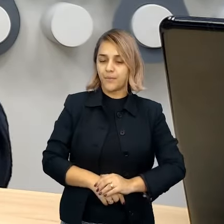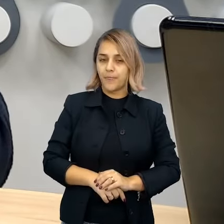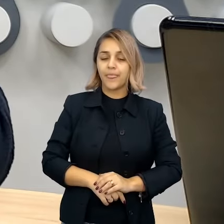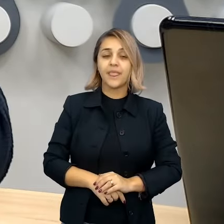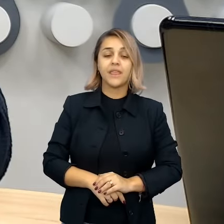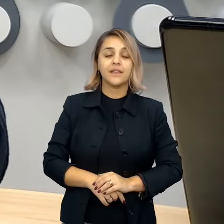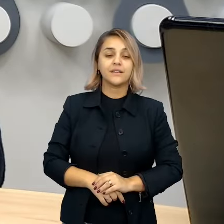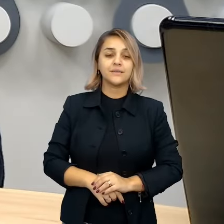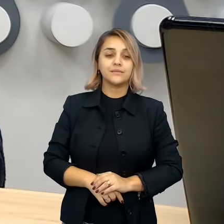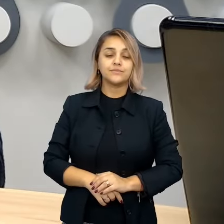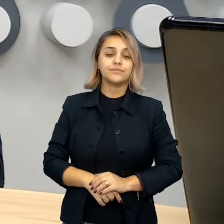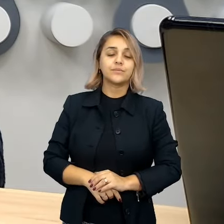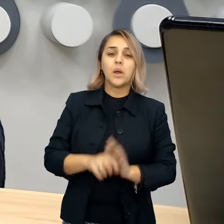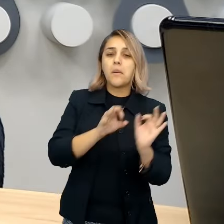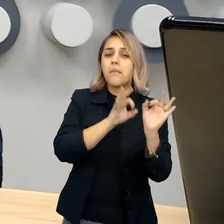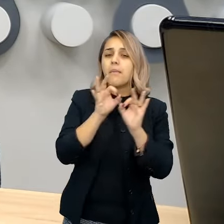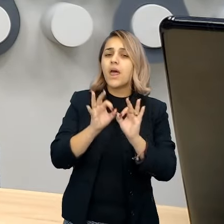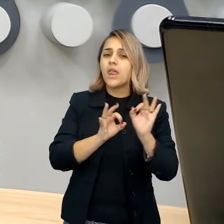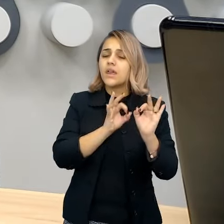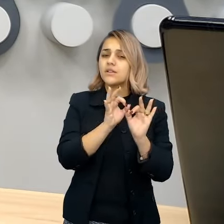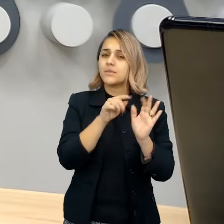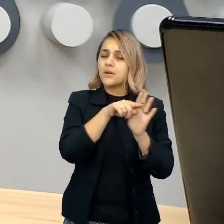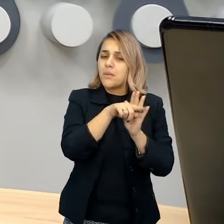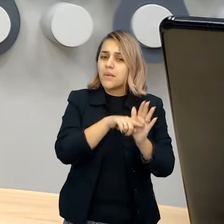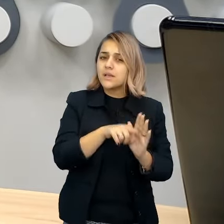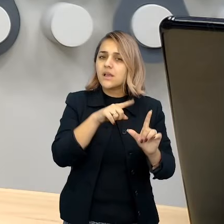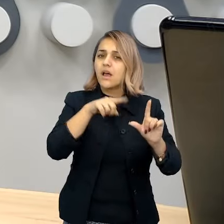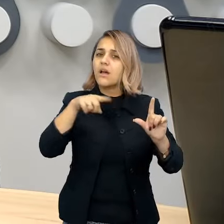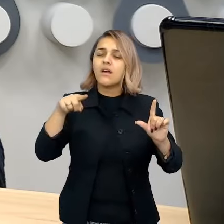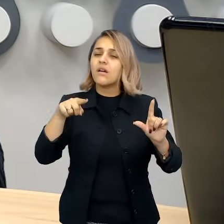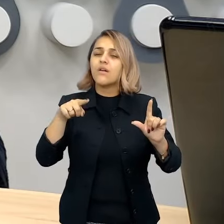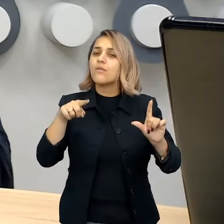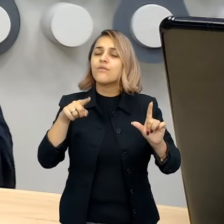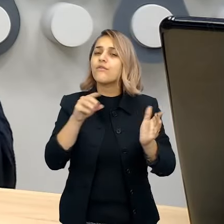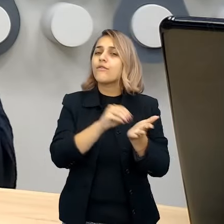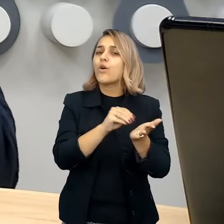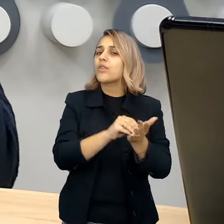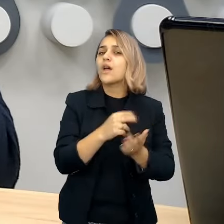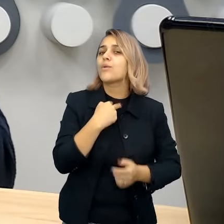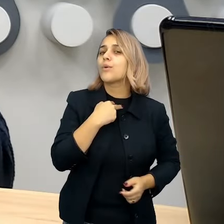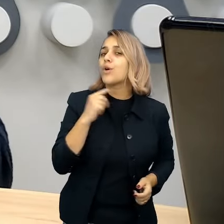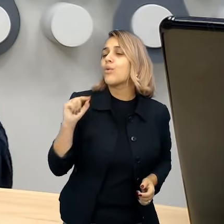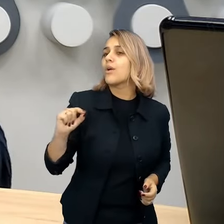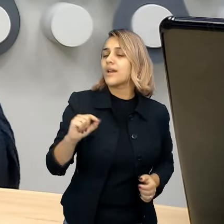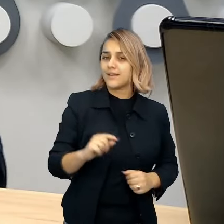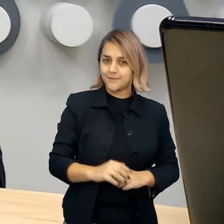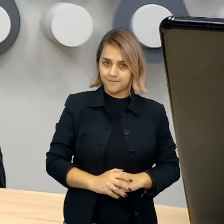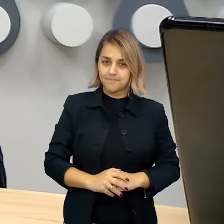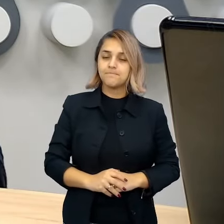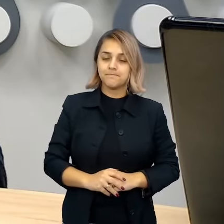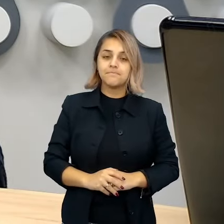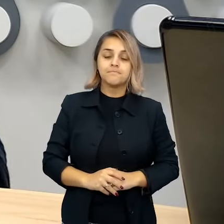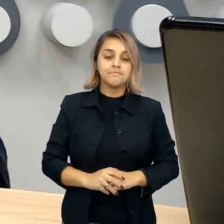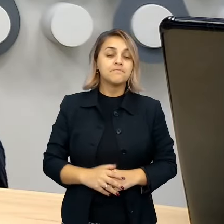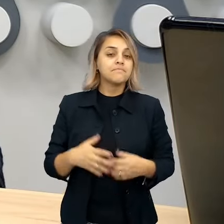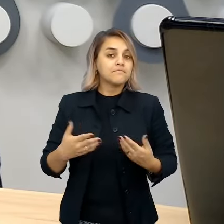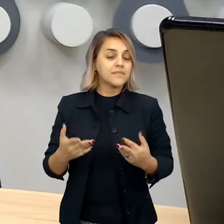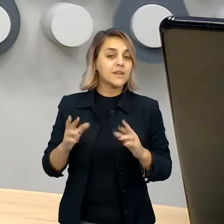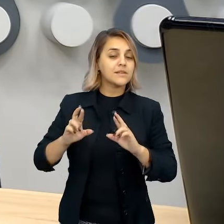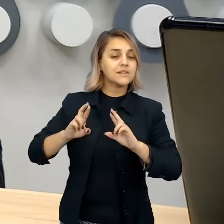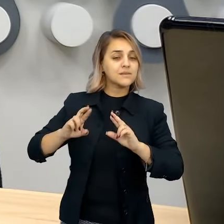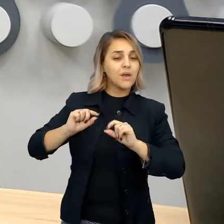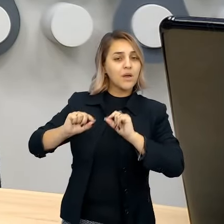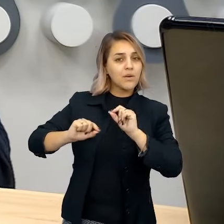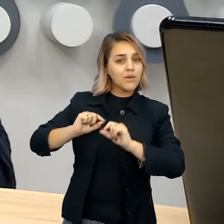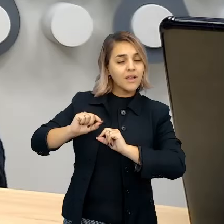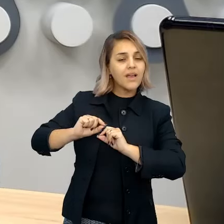faltar no planejamento de uma pesquisa estatística, né? Então, espera-se que os